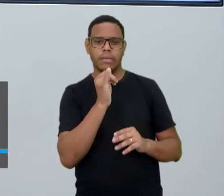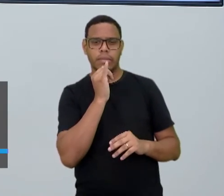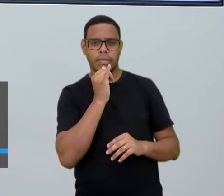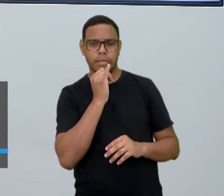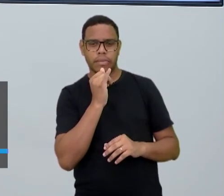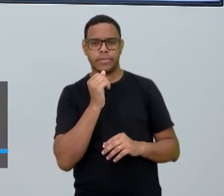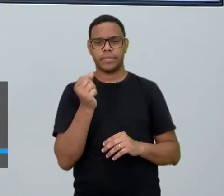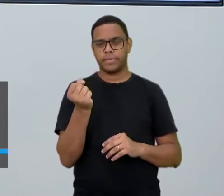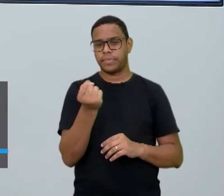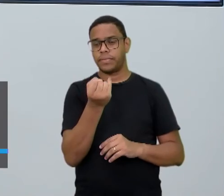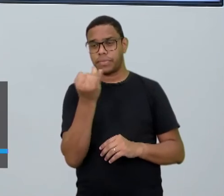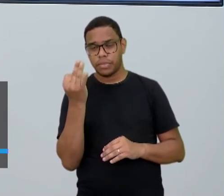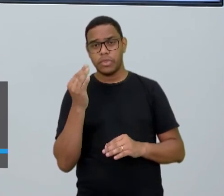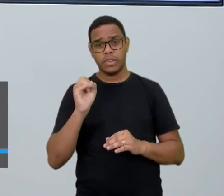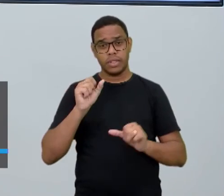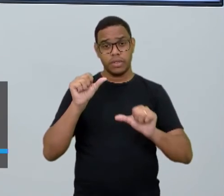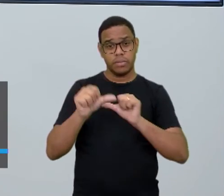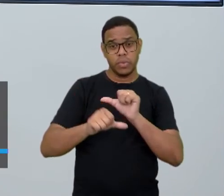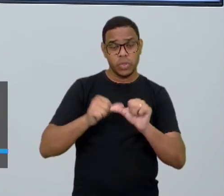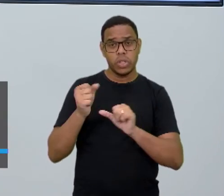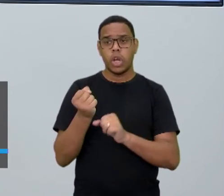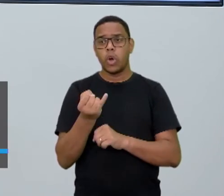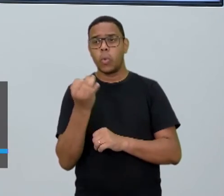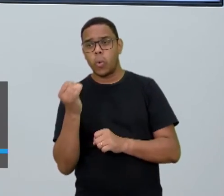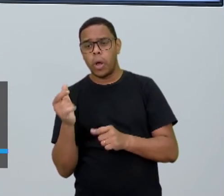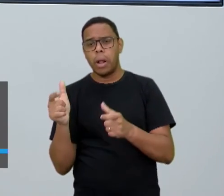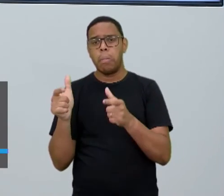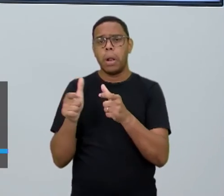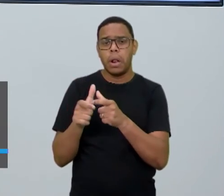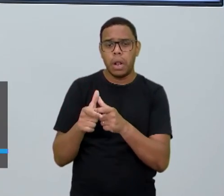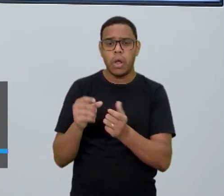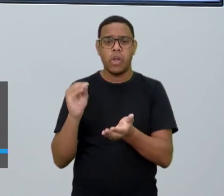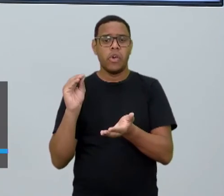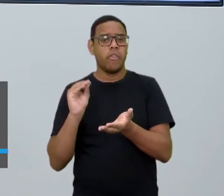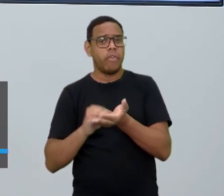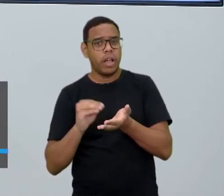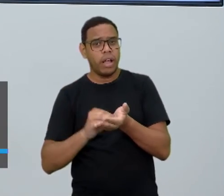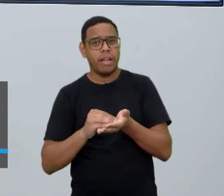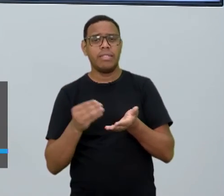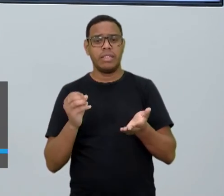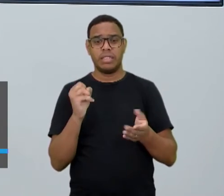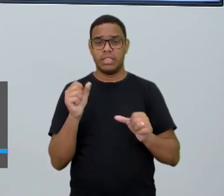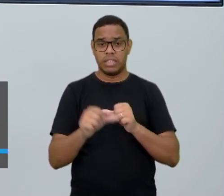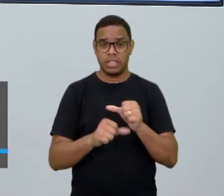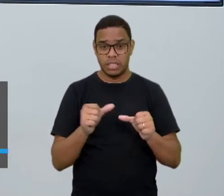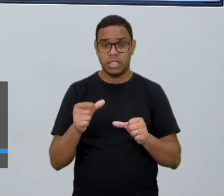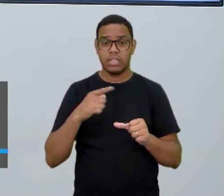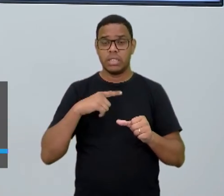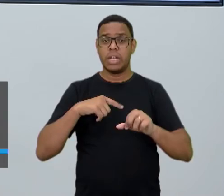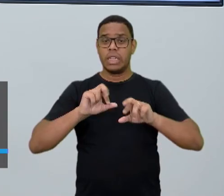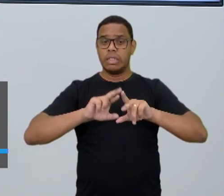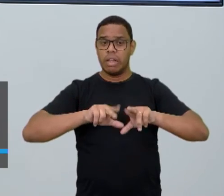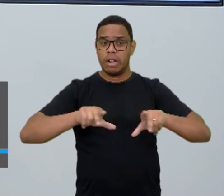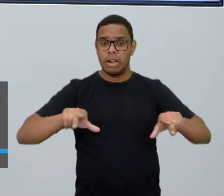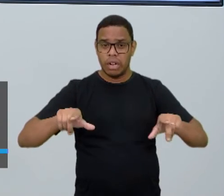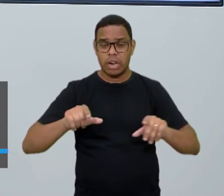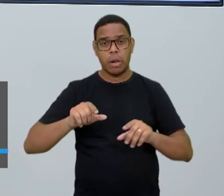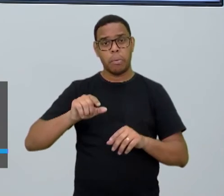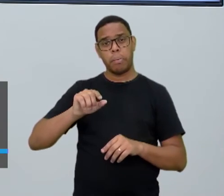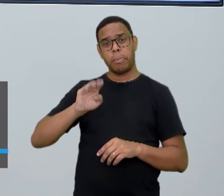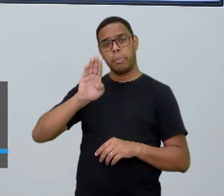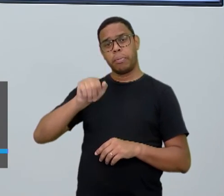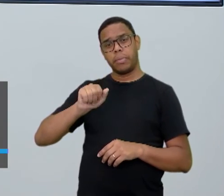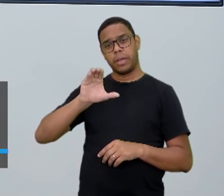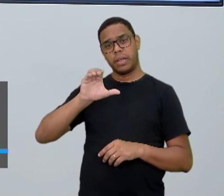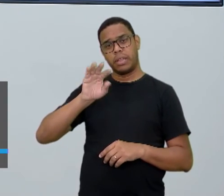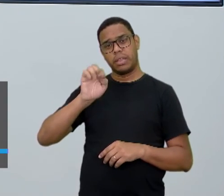exemplo, alguma alteração no número ou alguma alteração na diversidade, né, de bactérias, por